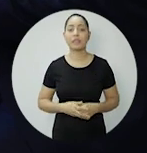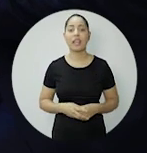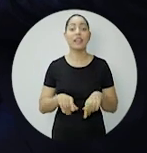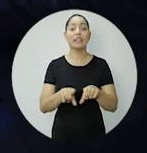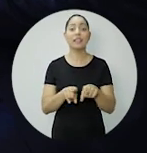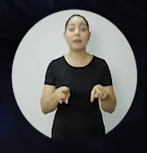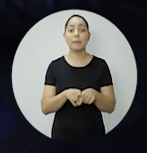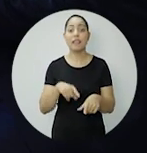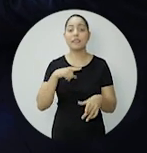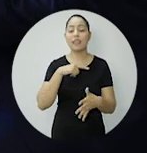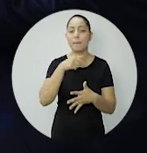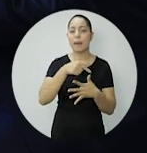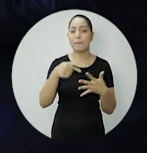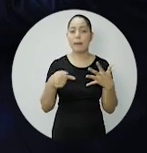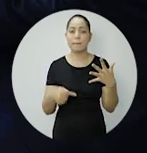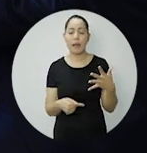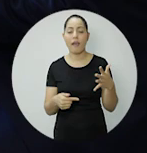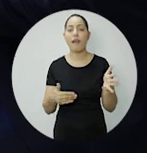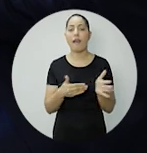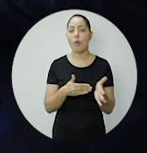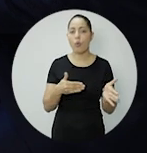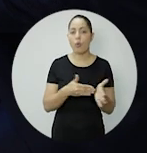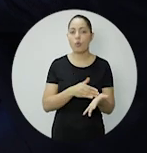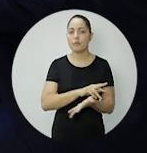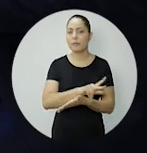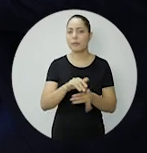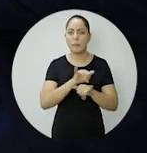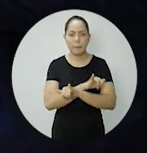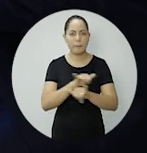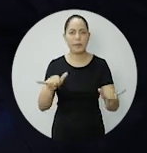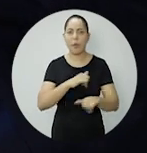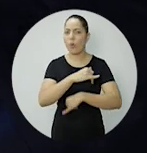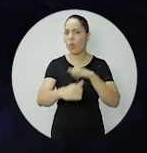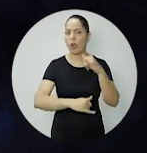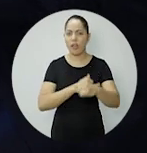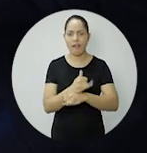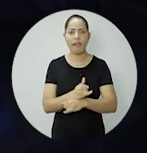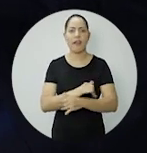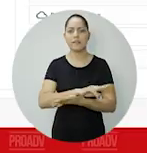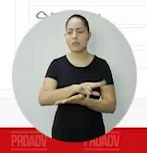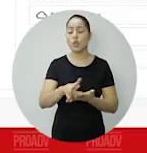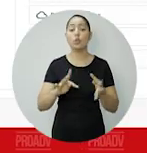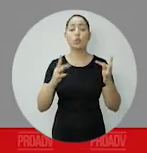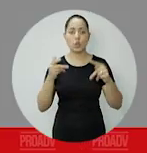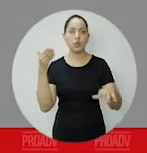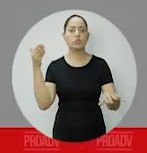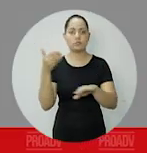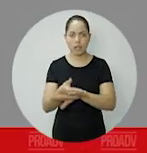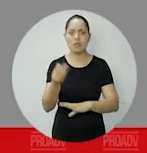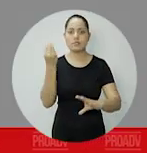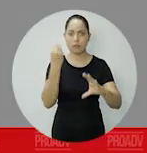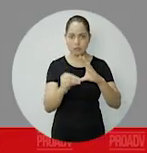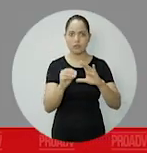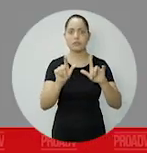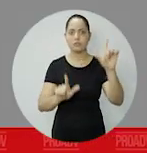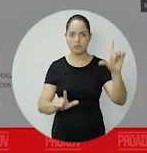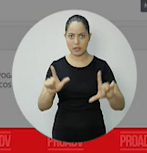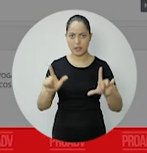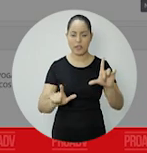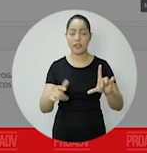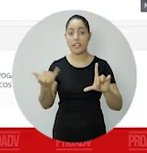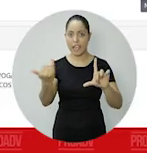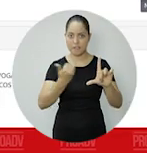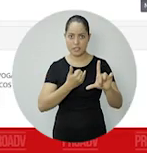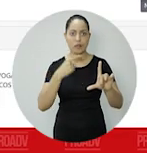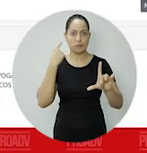acompanhando o processo dele. Ele tem as suas últimas publicações, então todas as publicações online, on-time, são diretamente